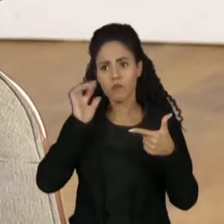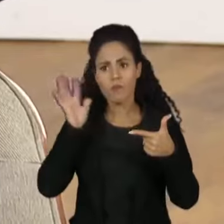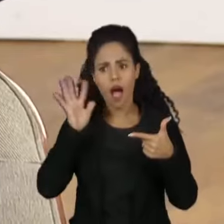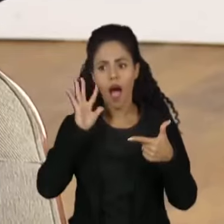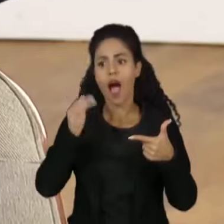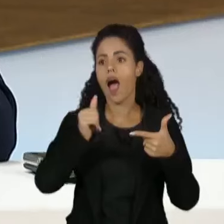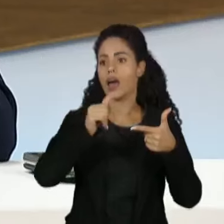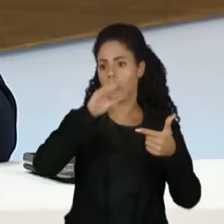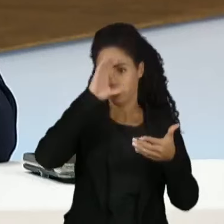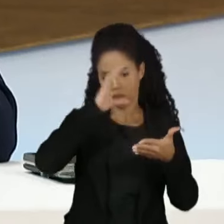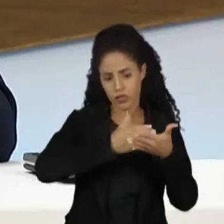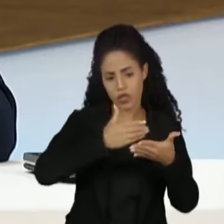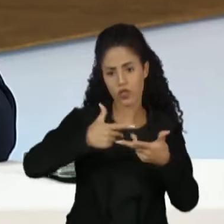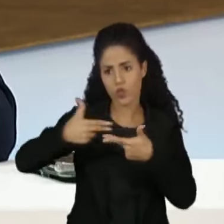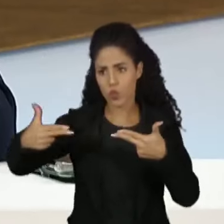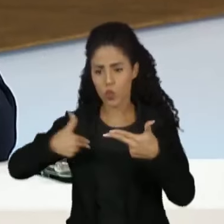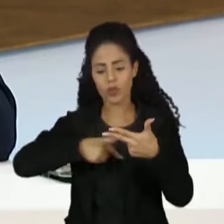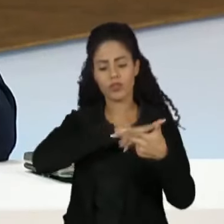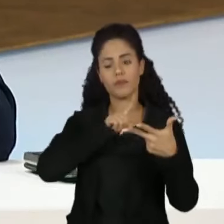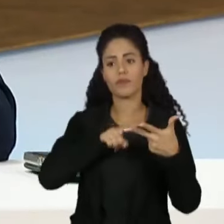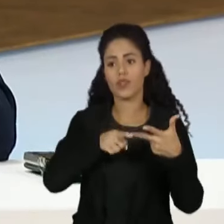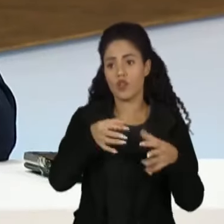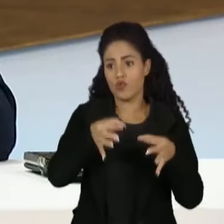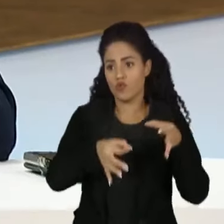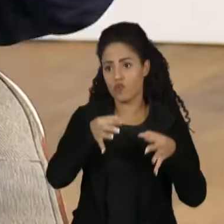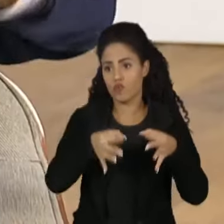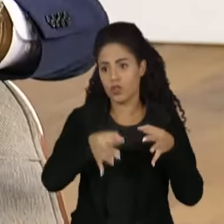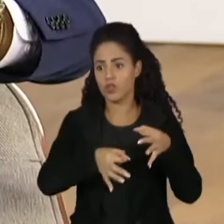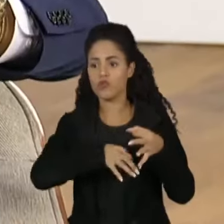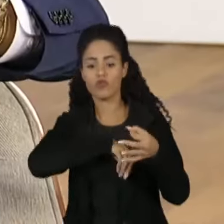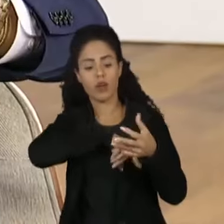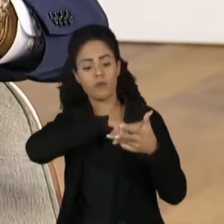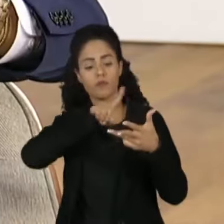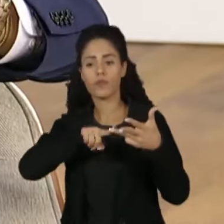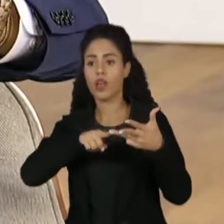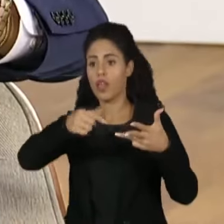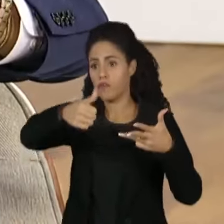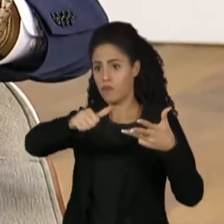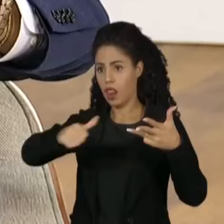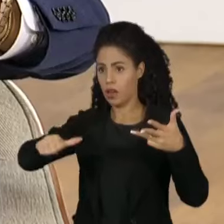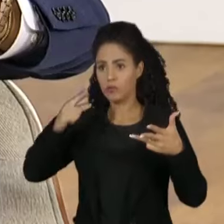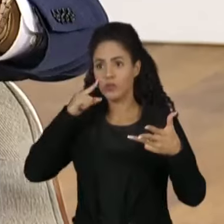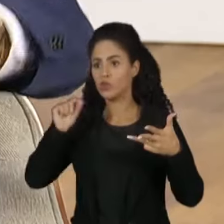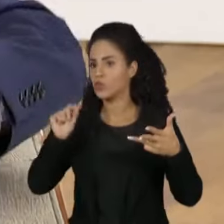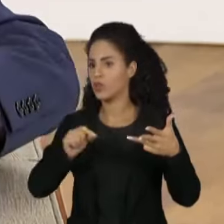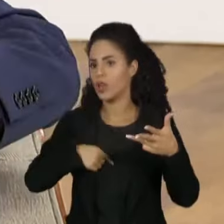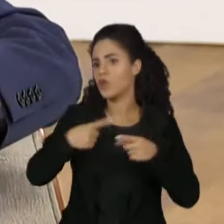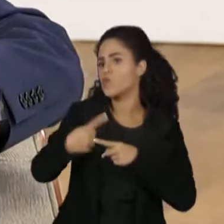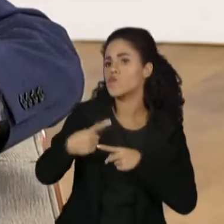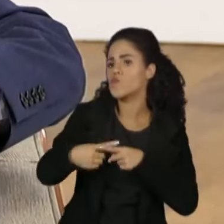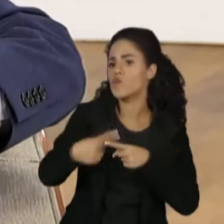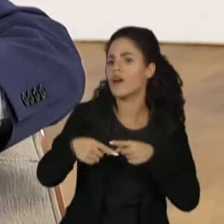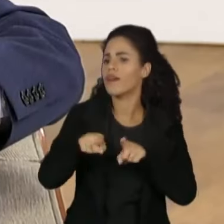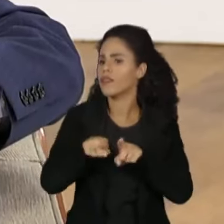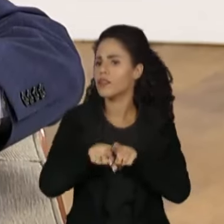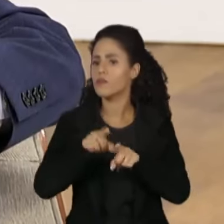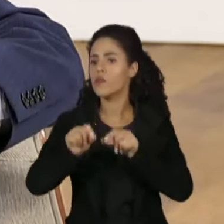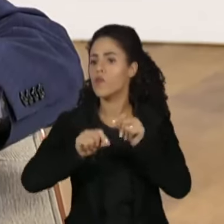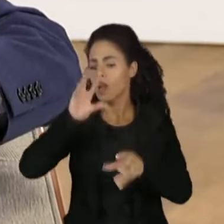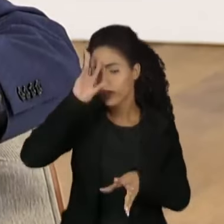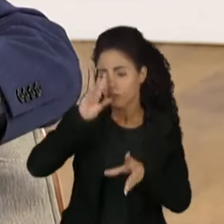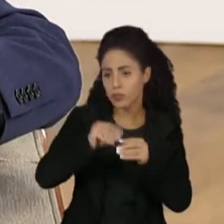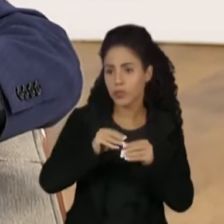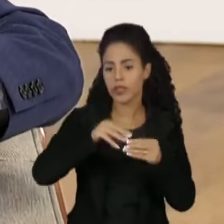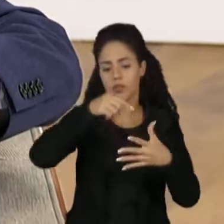caso em exame, a questão jurídica em discussão, as razões de decidir, o dispositivo, que é a